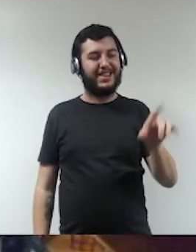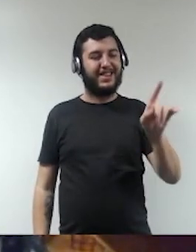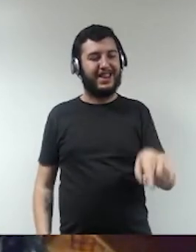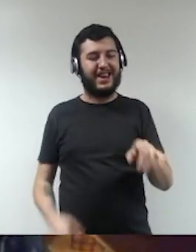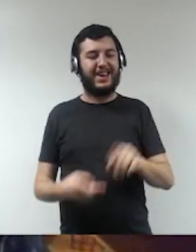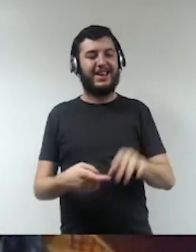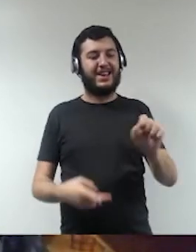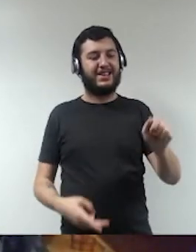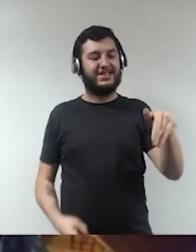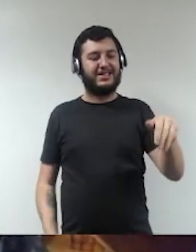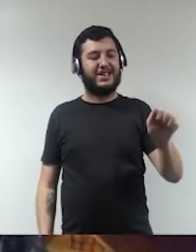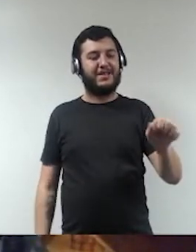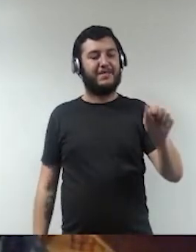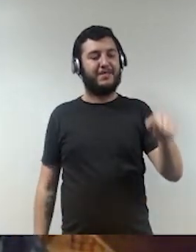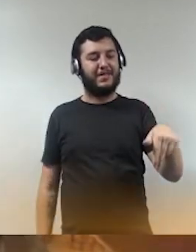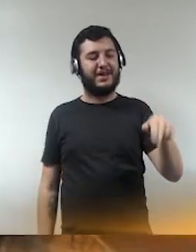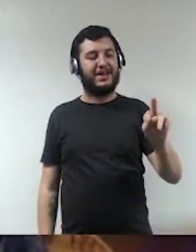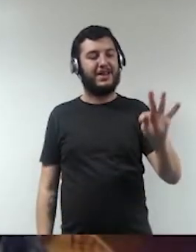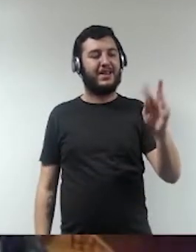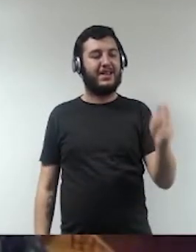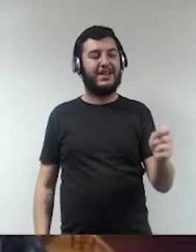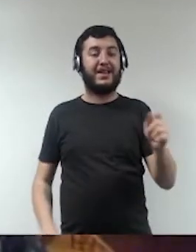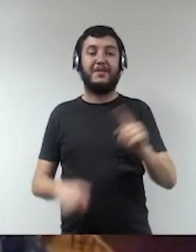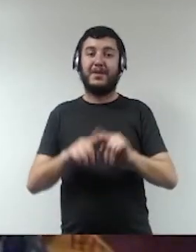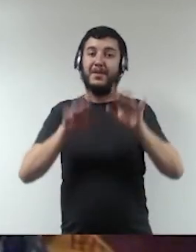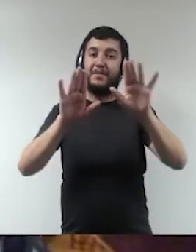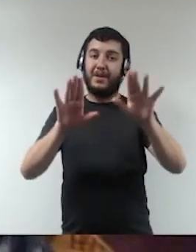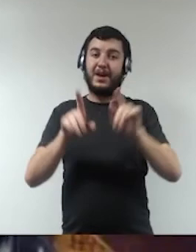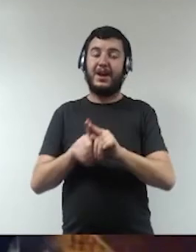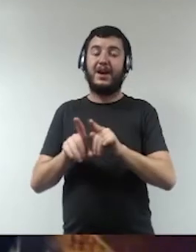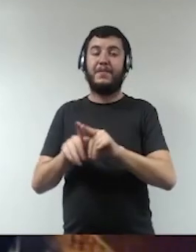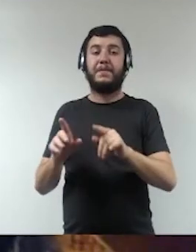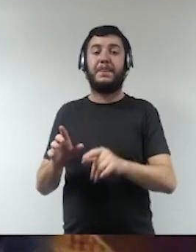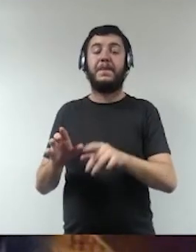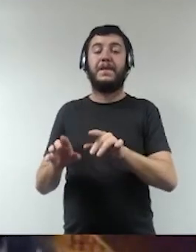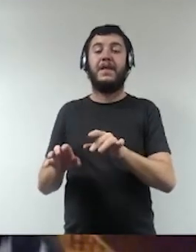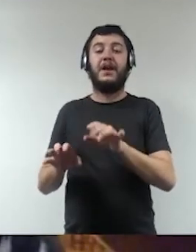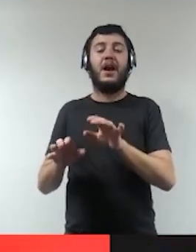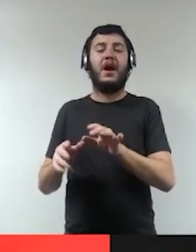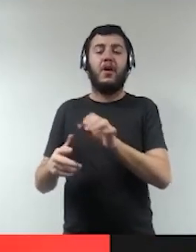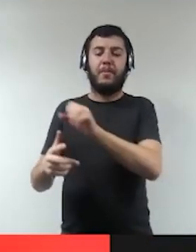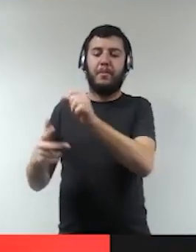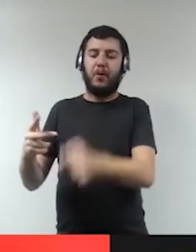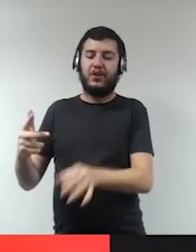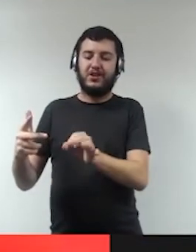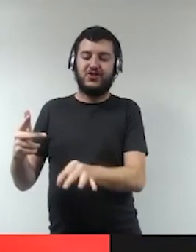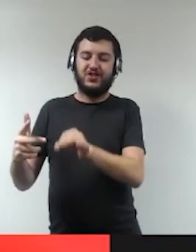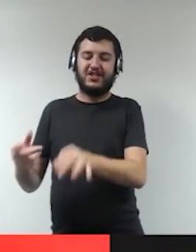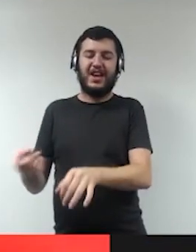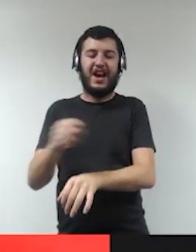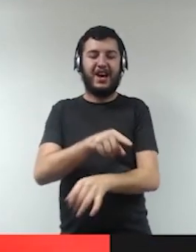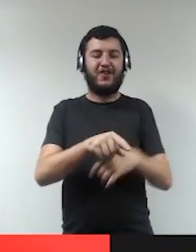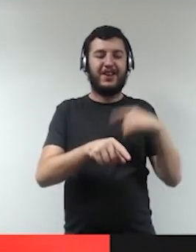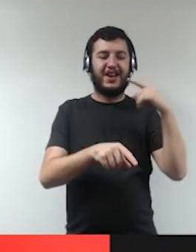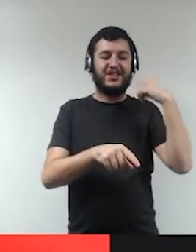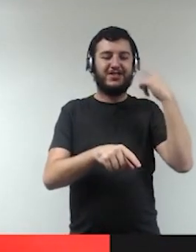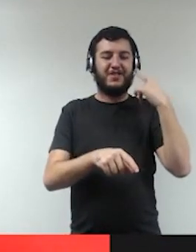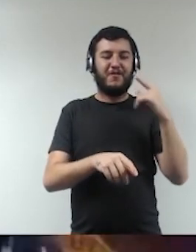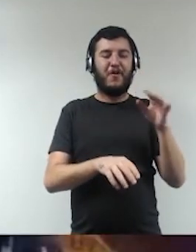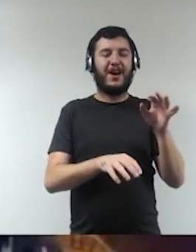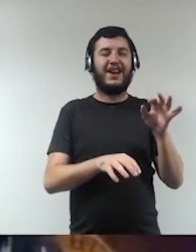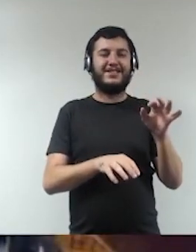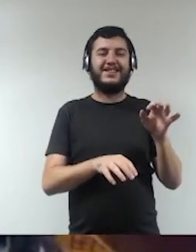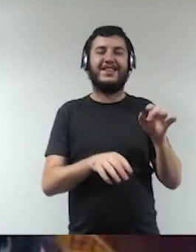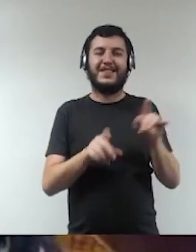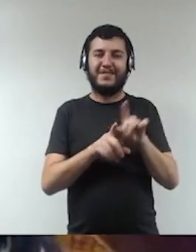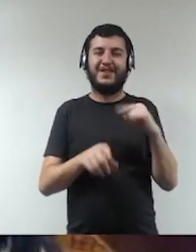da importância, eu acho que a advocacia e a magistratura e o Poder Judiciário, e nunca, né, eu sempre falo, a pandemia nós